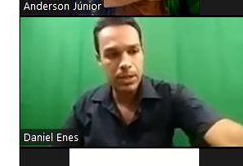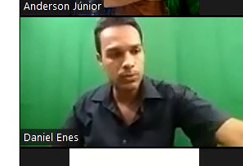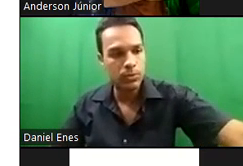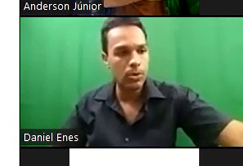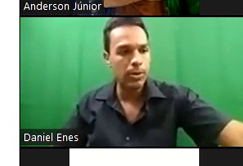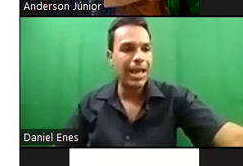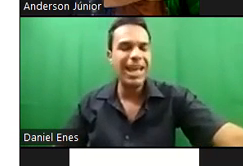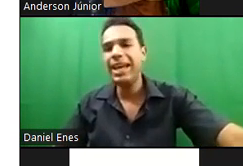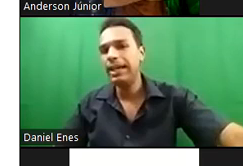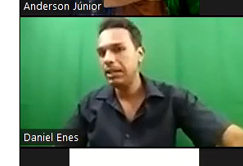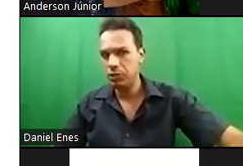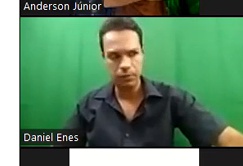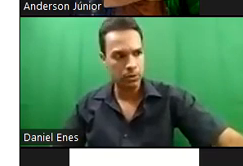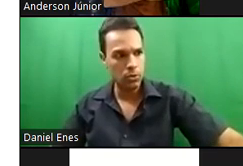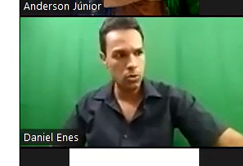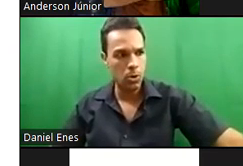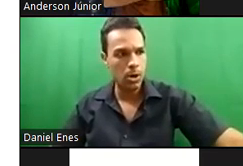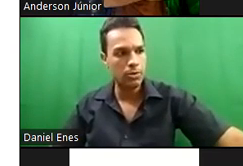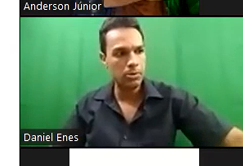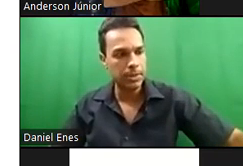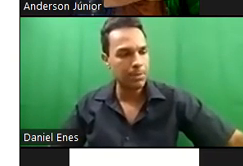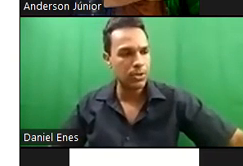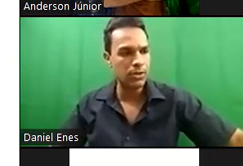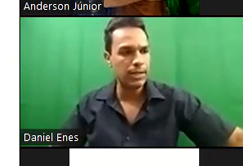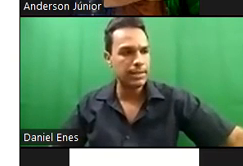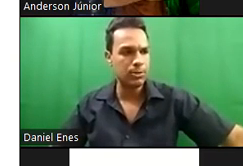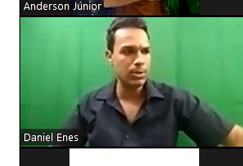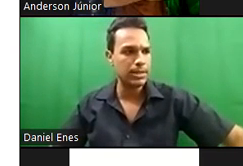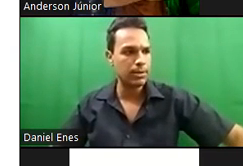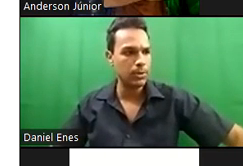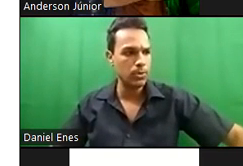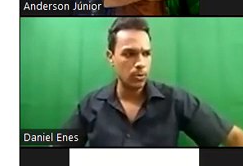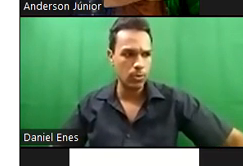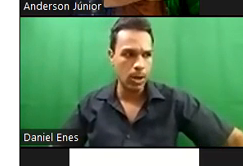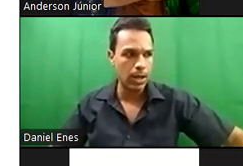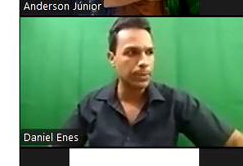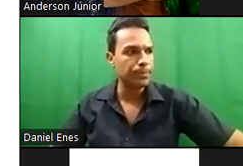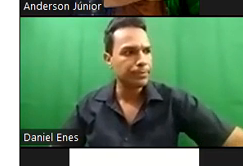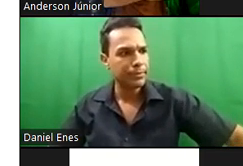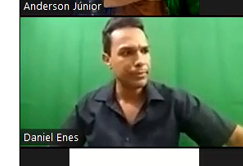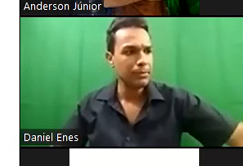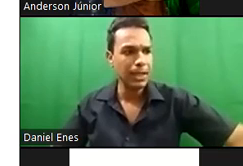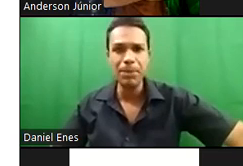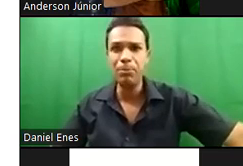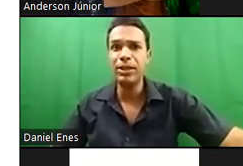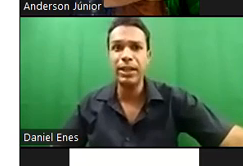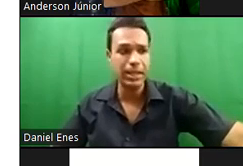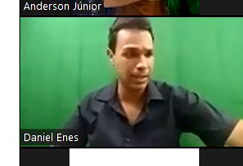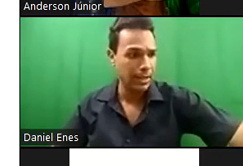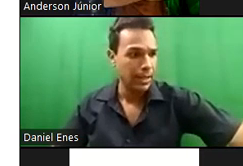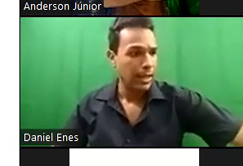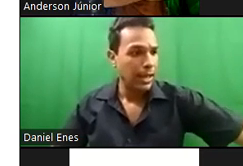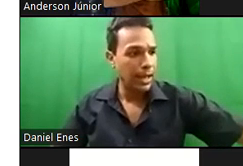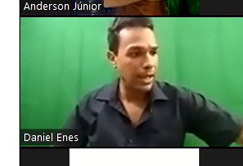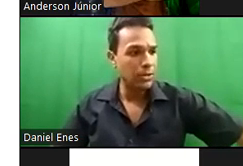me perguntou, ela é relativa, eu não concordo. Tem pessoas que fazem essa colocação, eu não concordo. Até